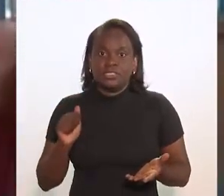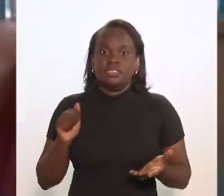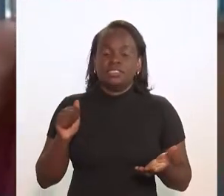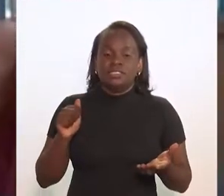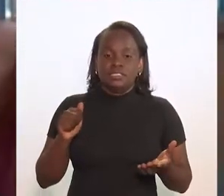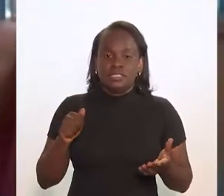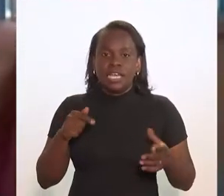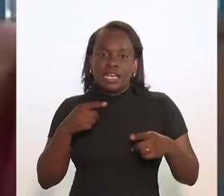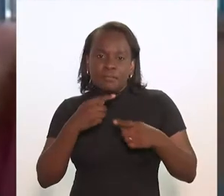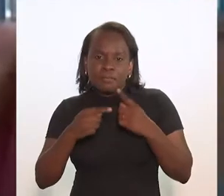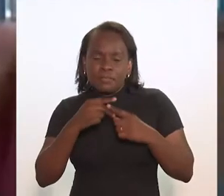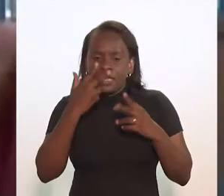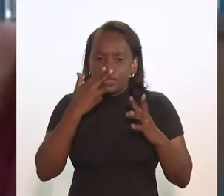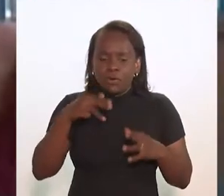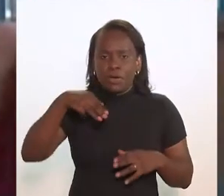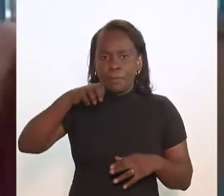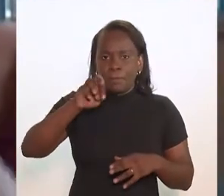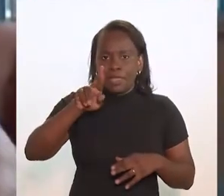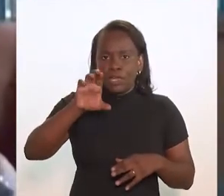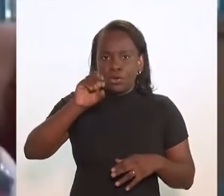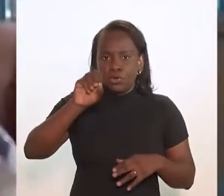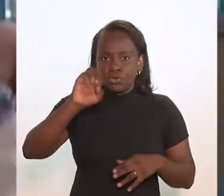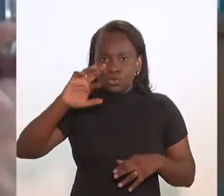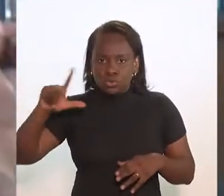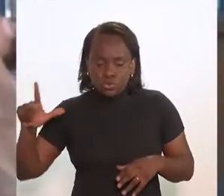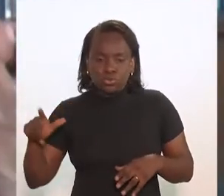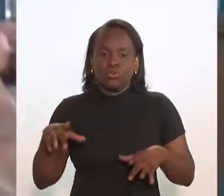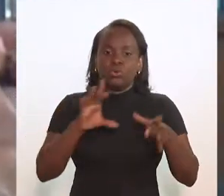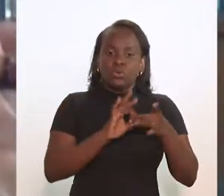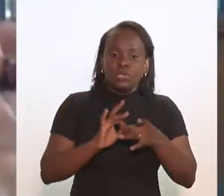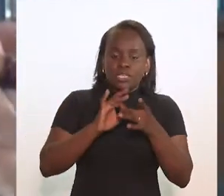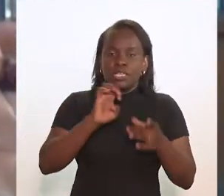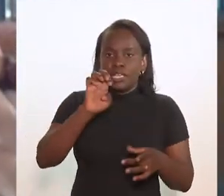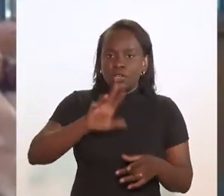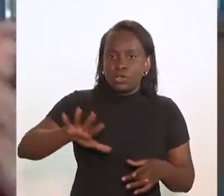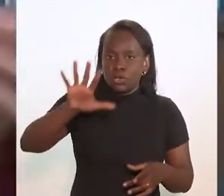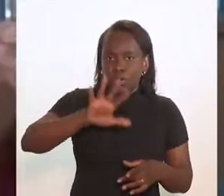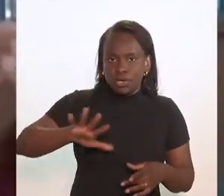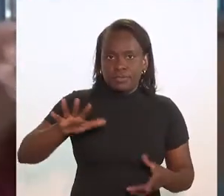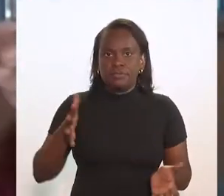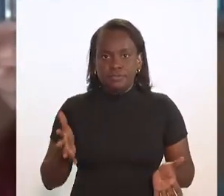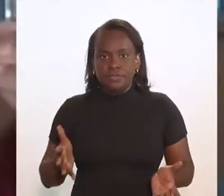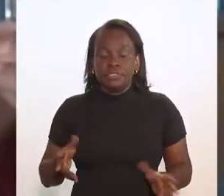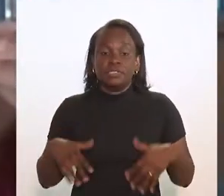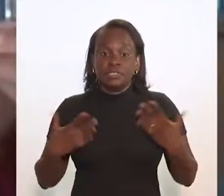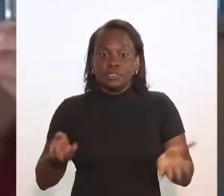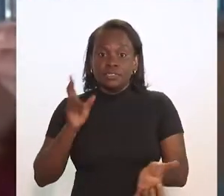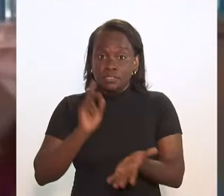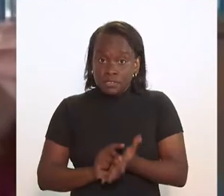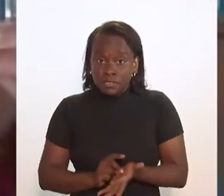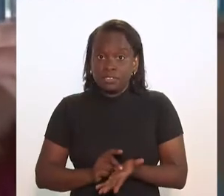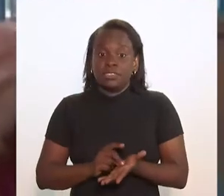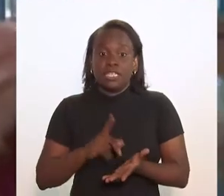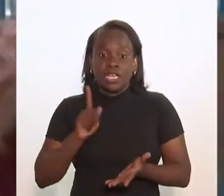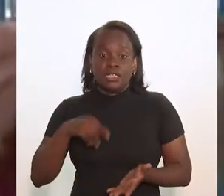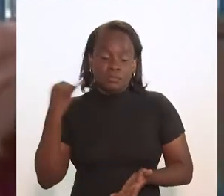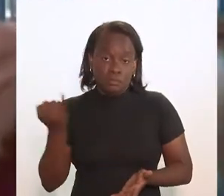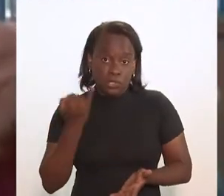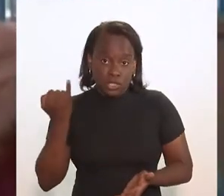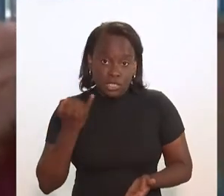ASEAN, similar ao Mercosul, da União Europeia. Então, realmente,